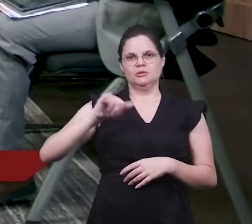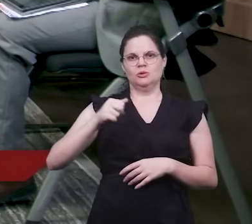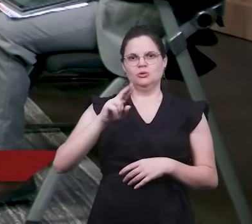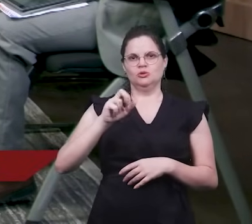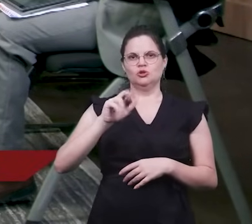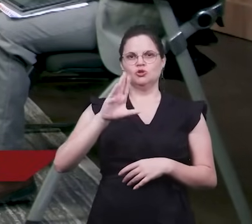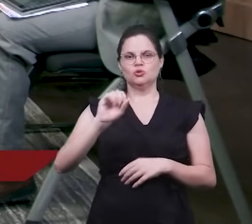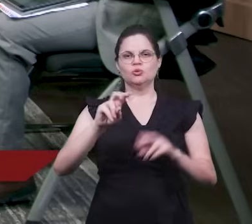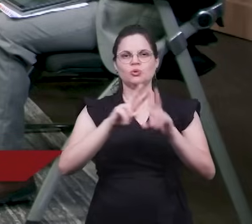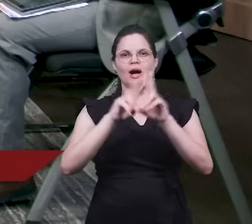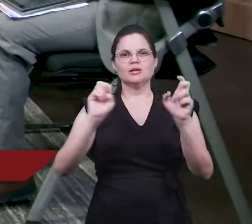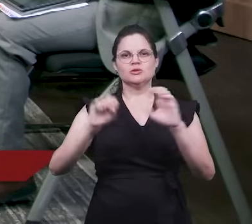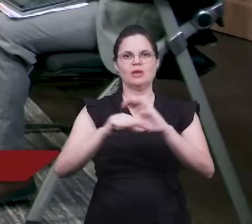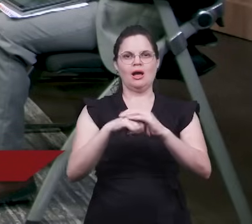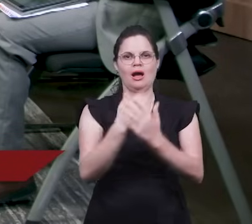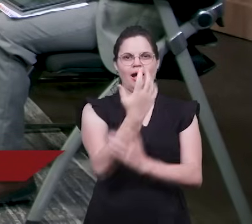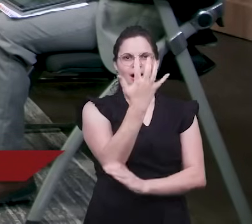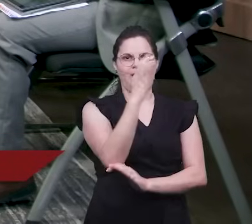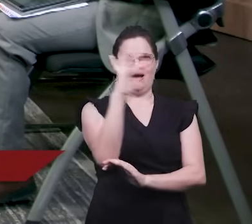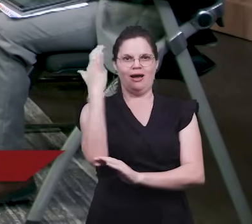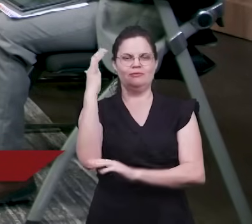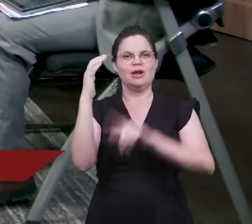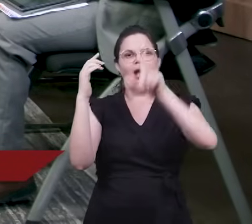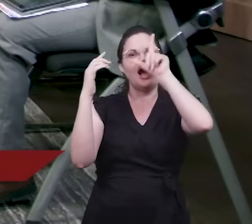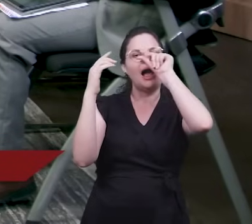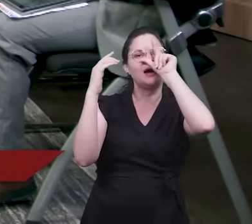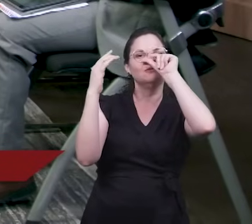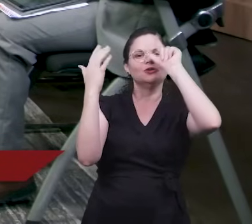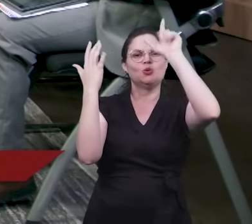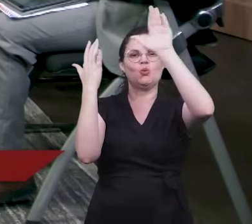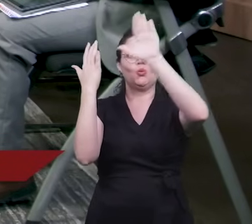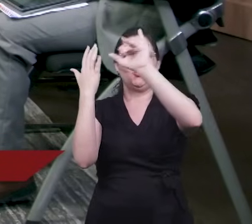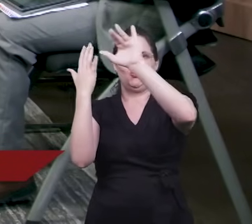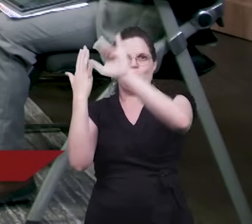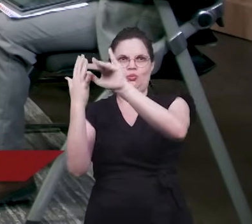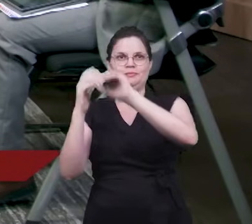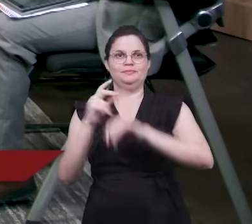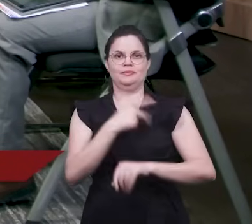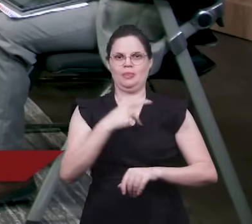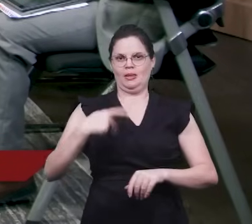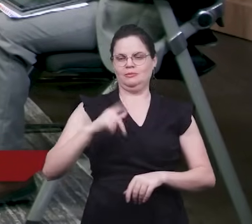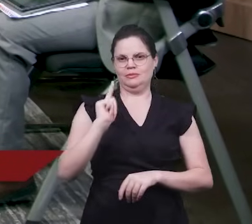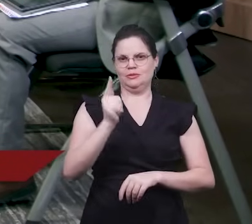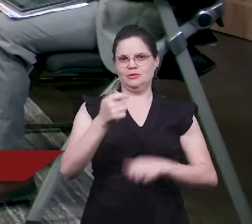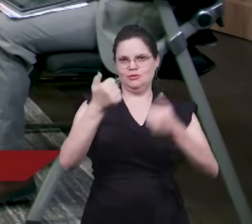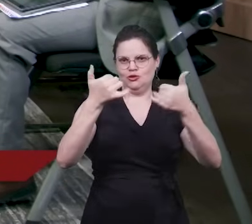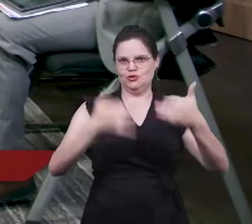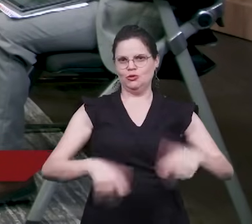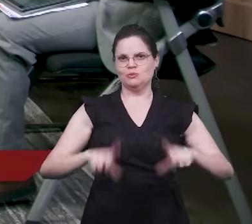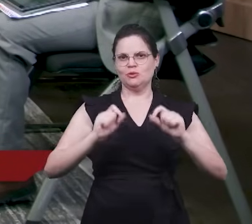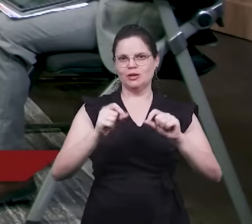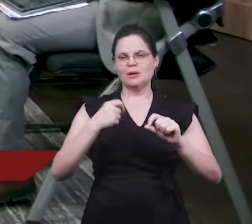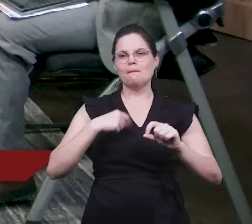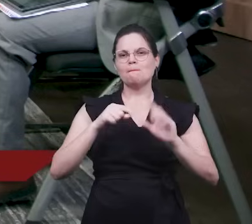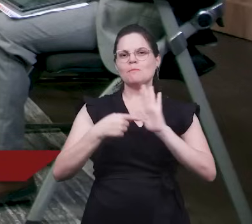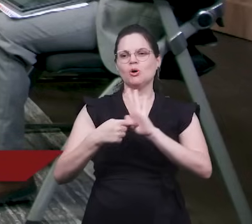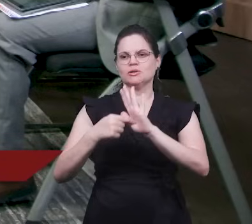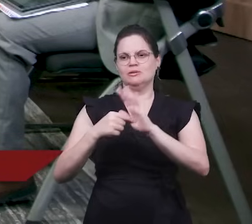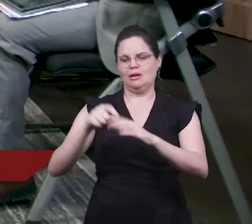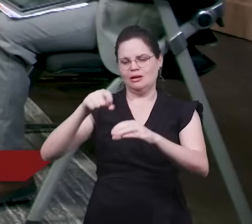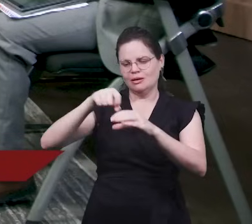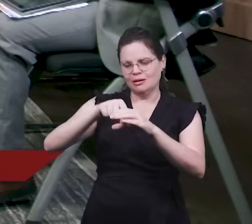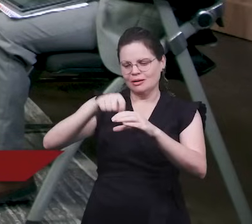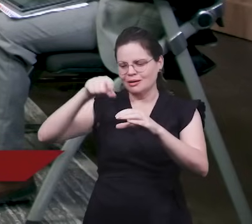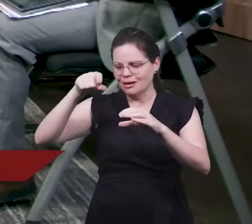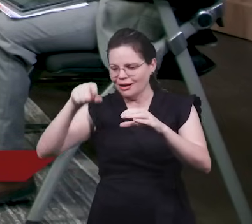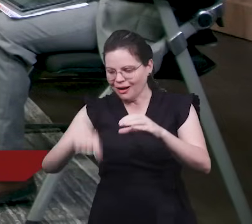crescimento da árvore são as aves dos céus. Fala um pouquinho sobre esse aspecto. O pastor Gideu te mencionou que quando a fé morre, nasce uma grande árvore,